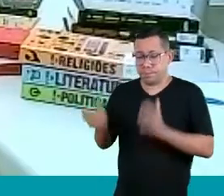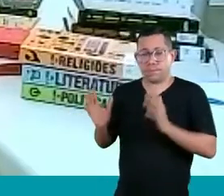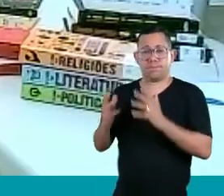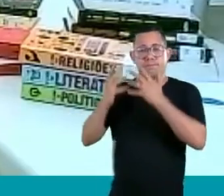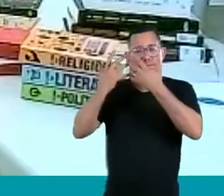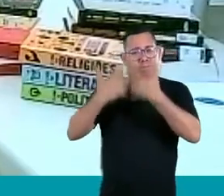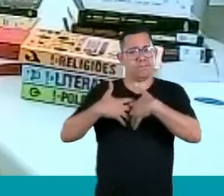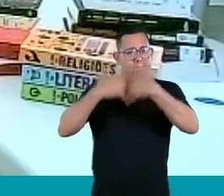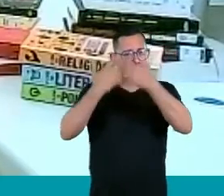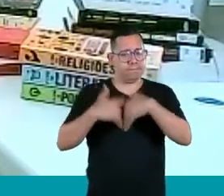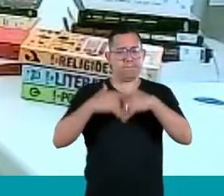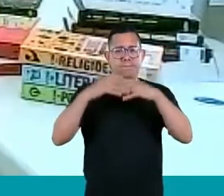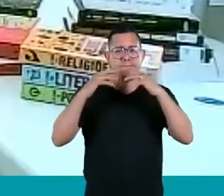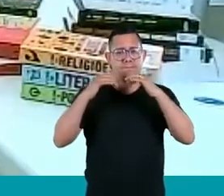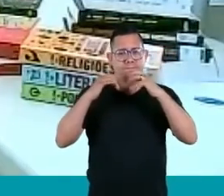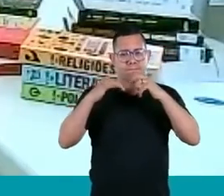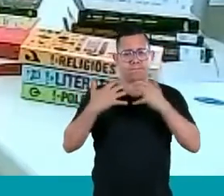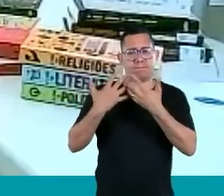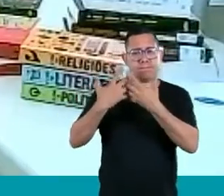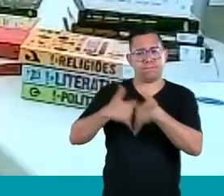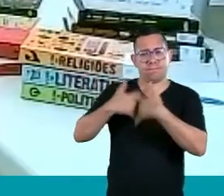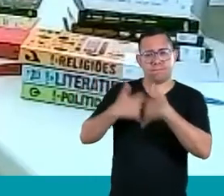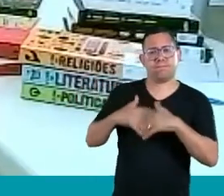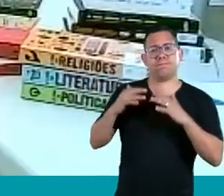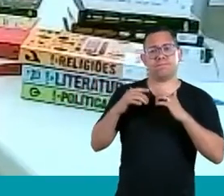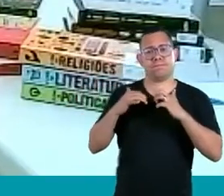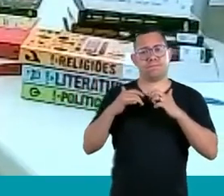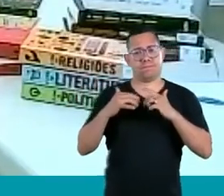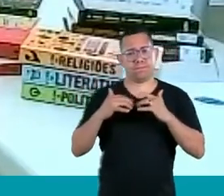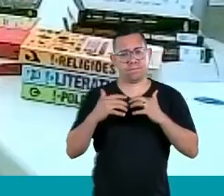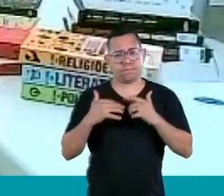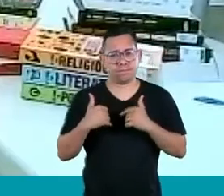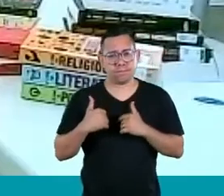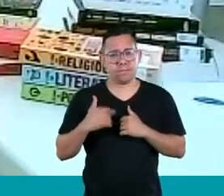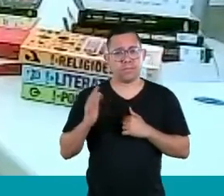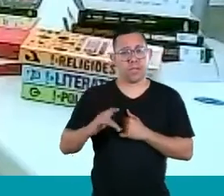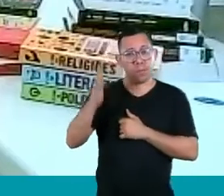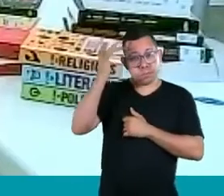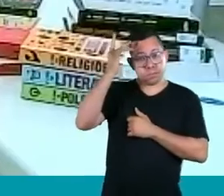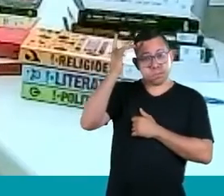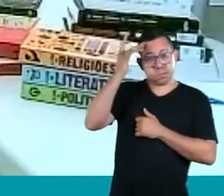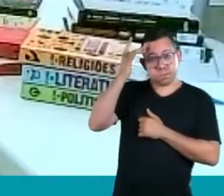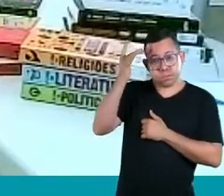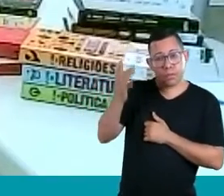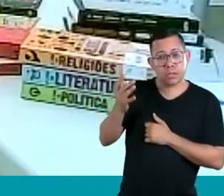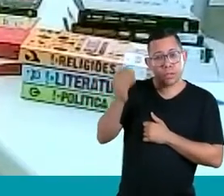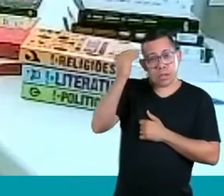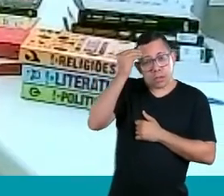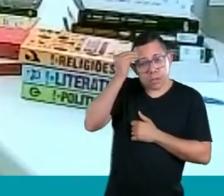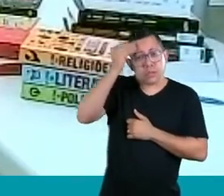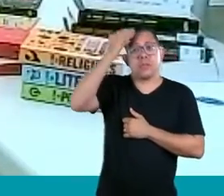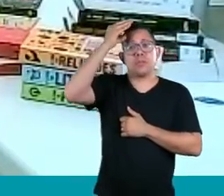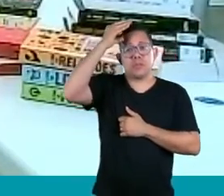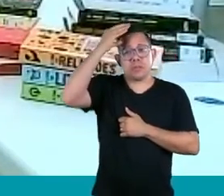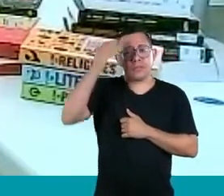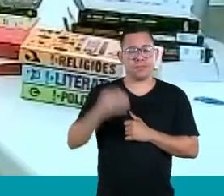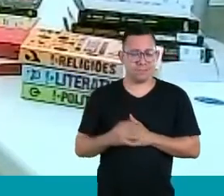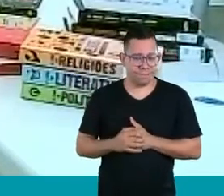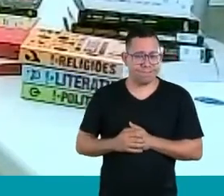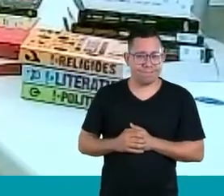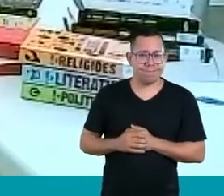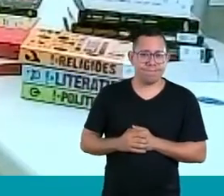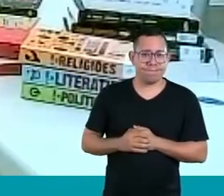cérebro, a partir de terminais sensoriais. O saber é sensorial. e que nenhum conhecimento possa